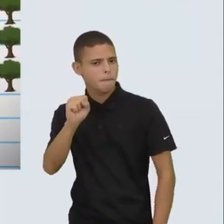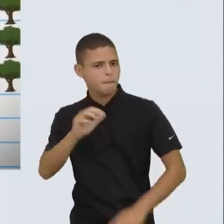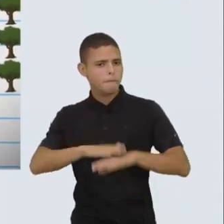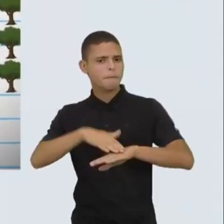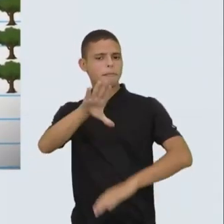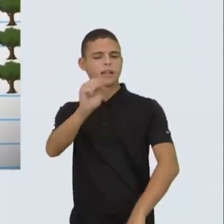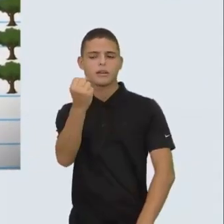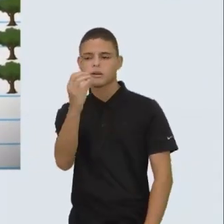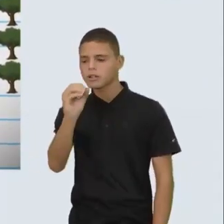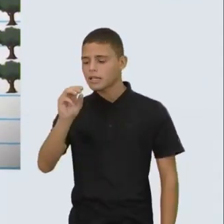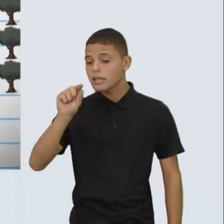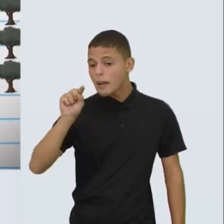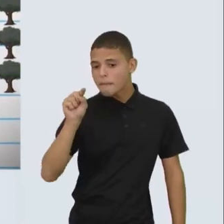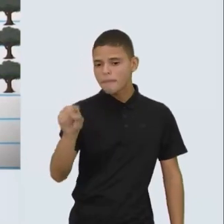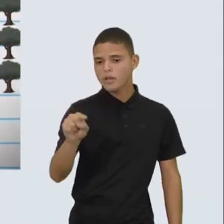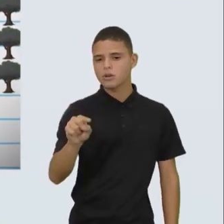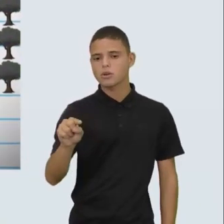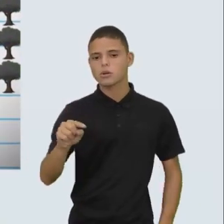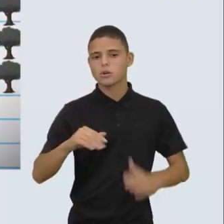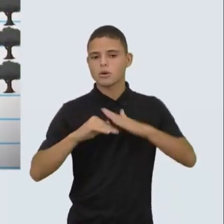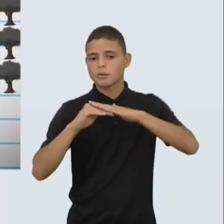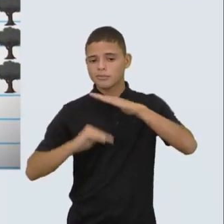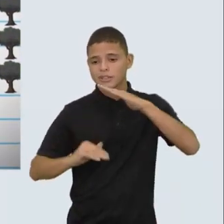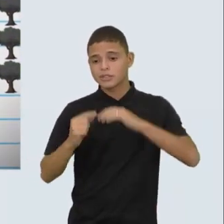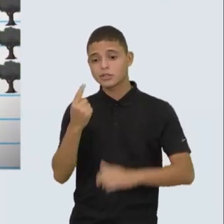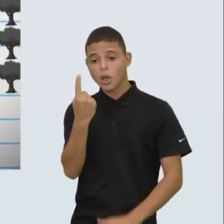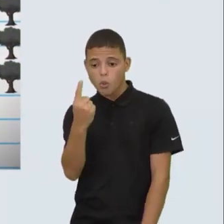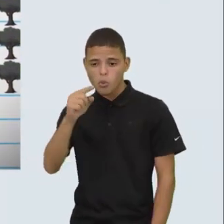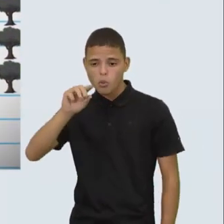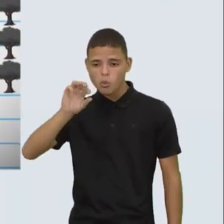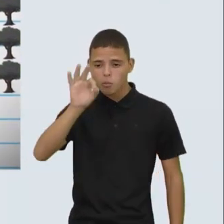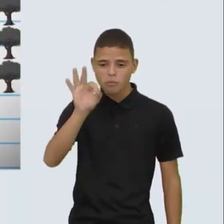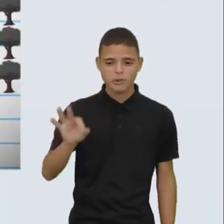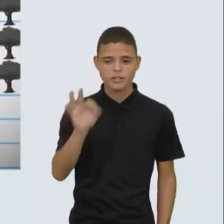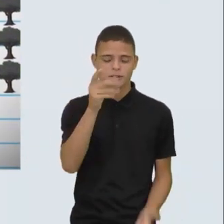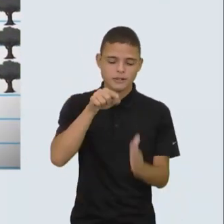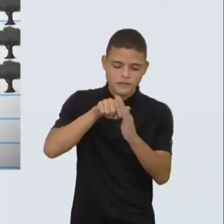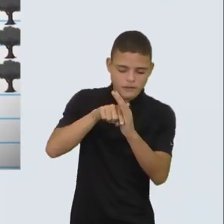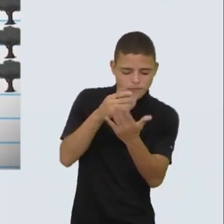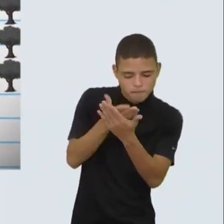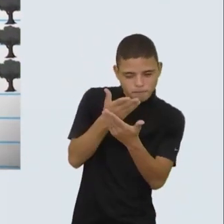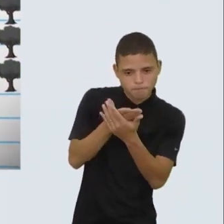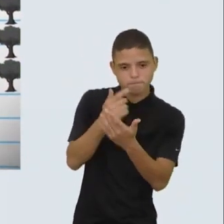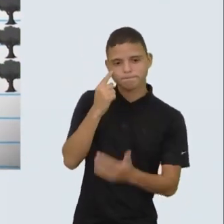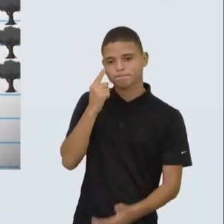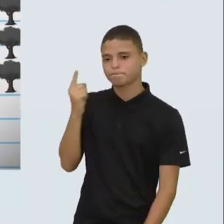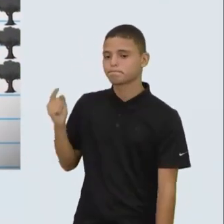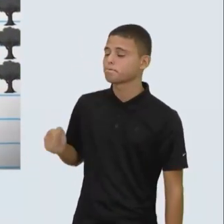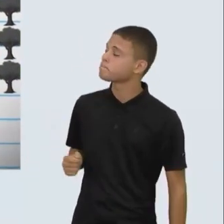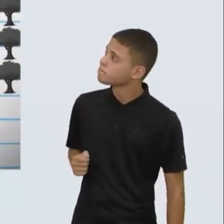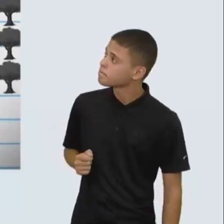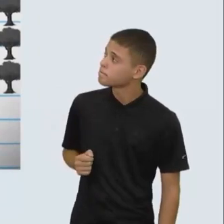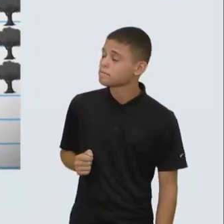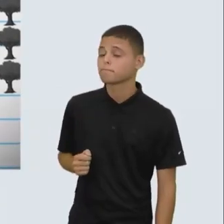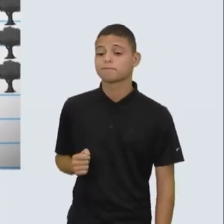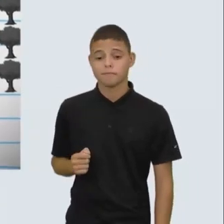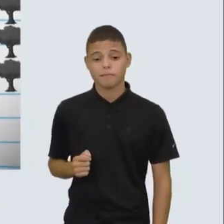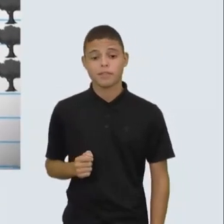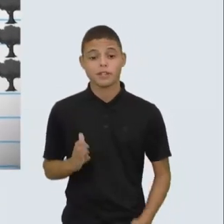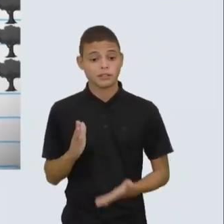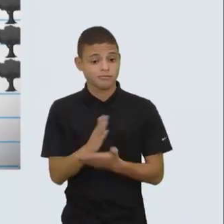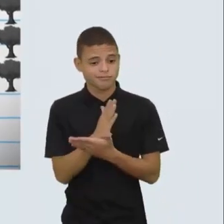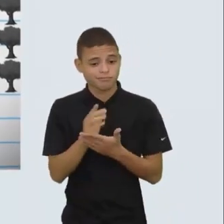espécies arbóreas, menos de 1% foram estudadas para a identificação de seu uso potencial. Os micro-organismos